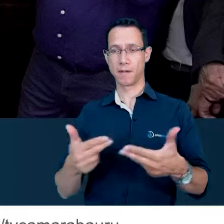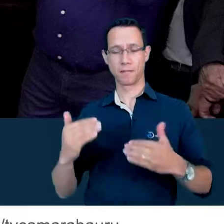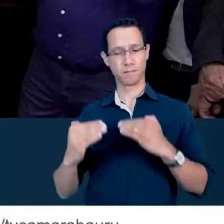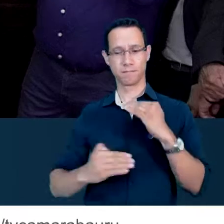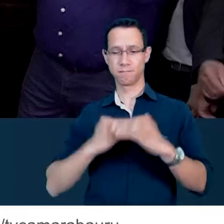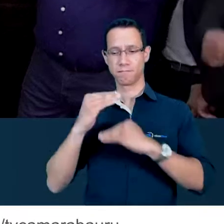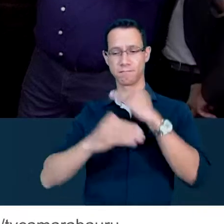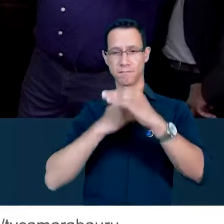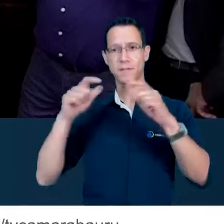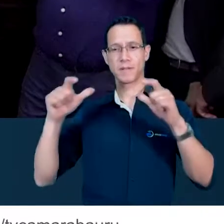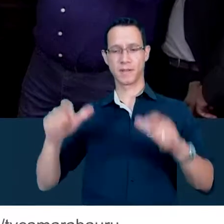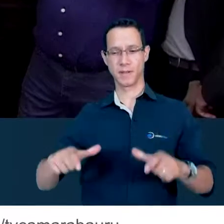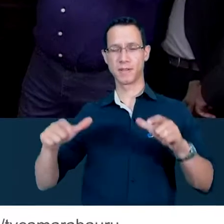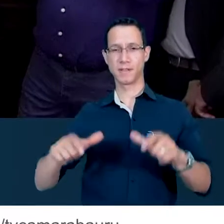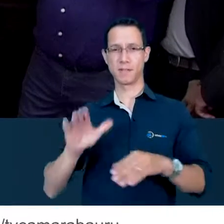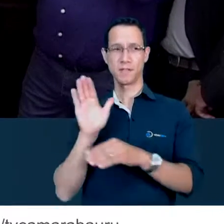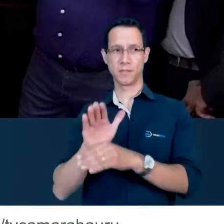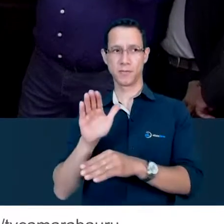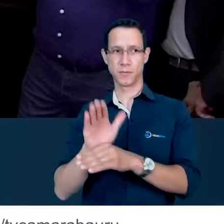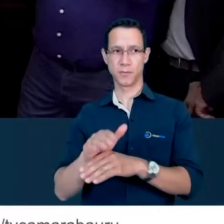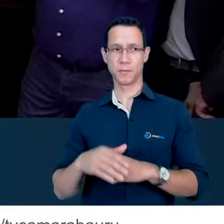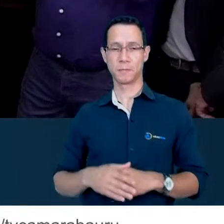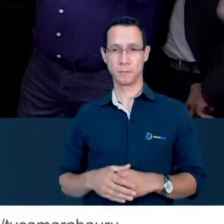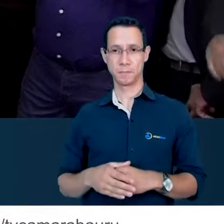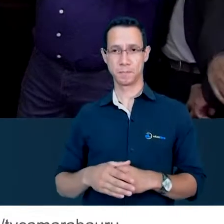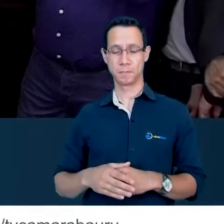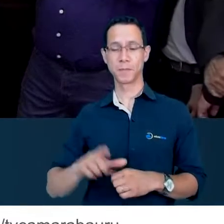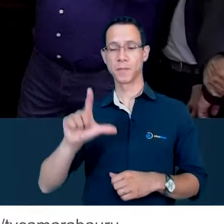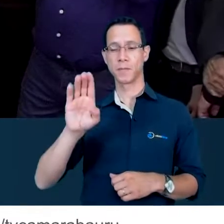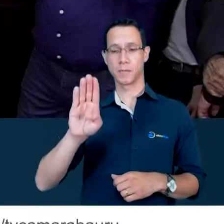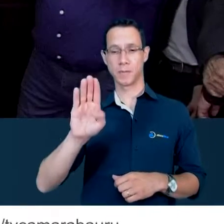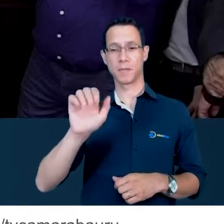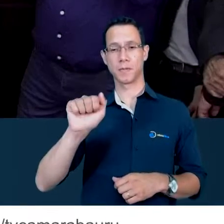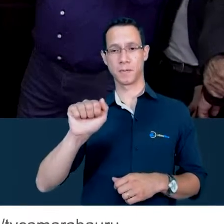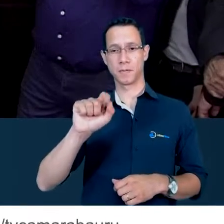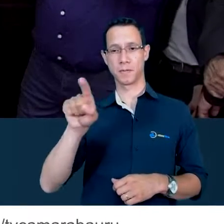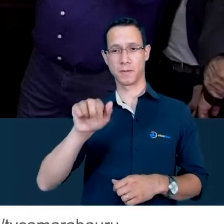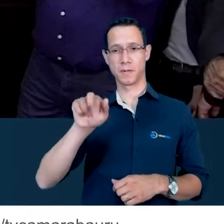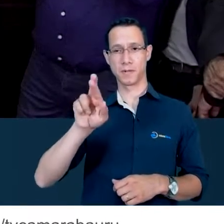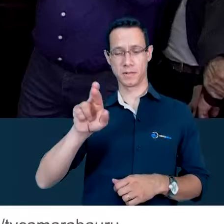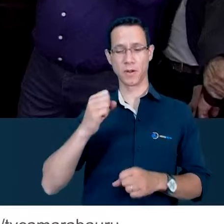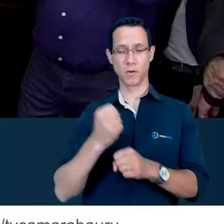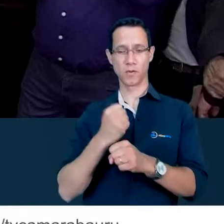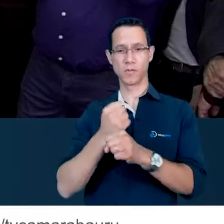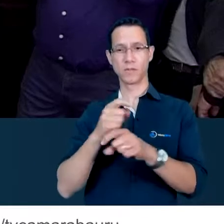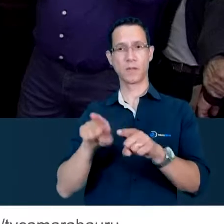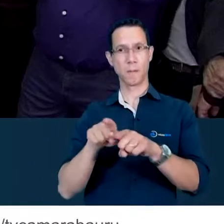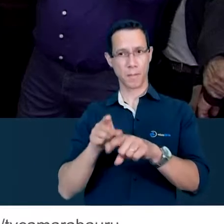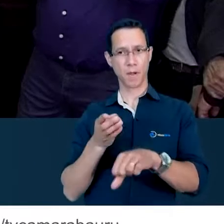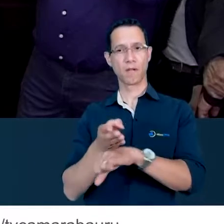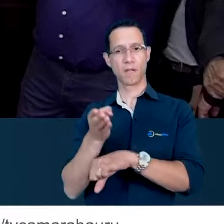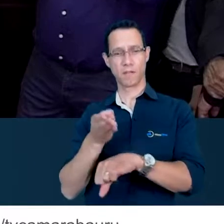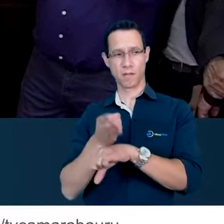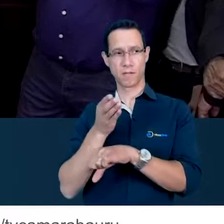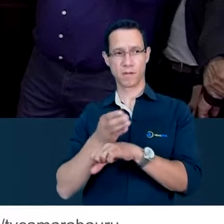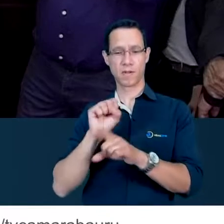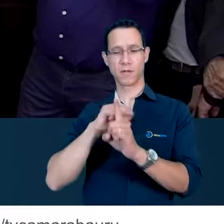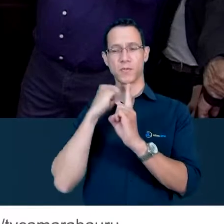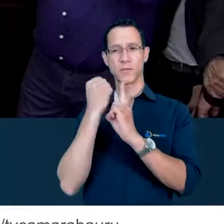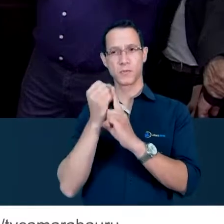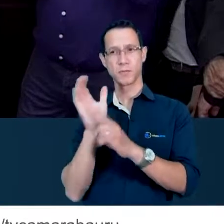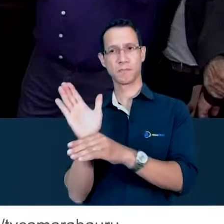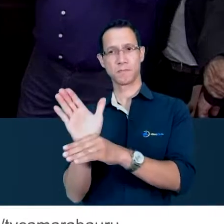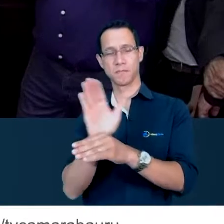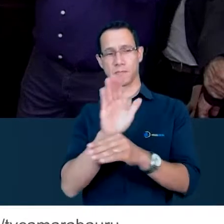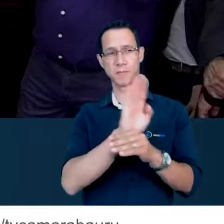região. O Bazar da Construção também participa fortemente de ações sociais junto a entidades do